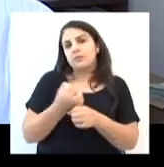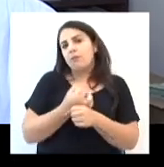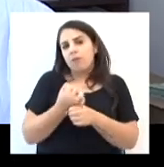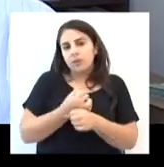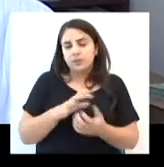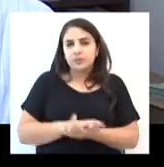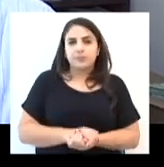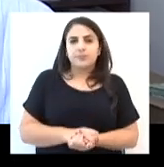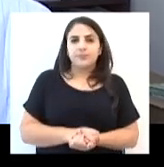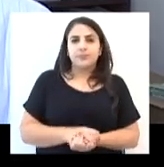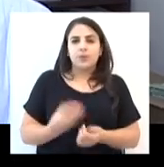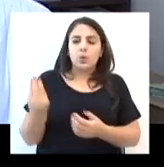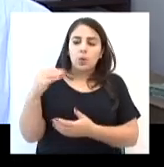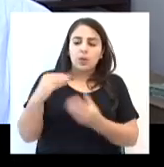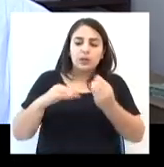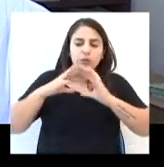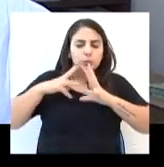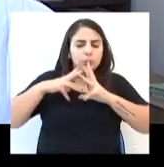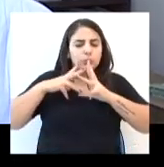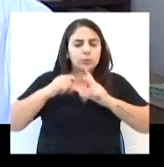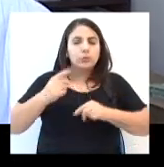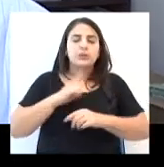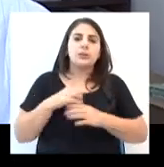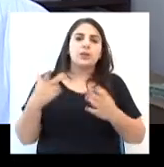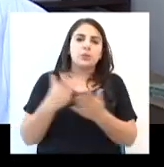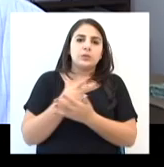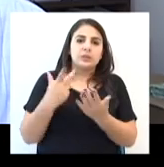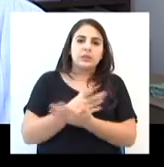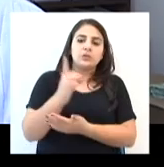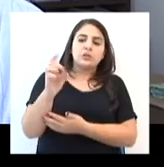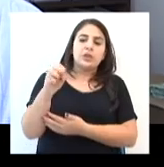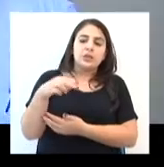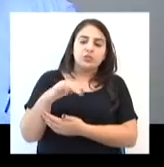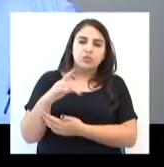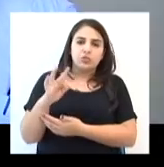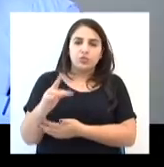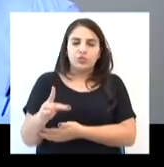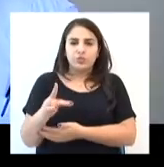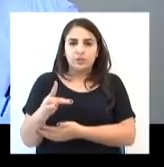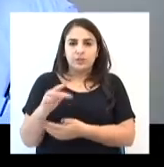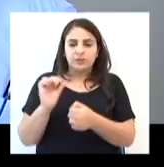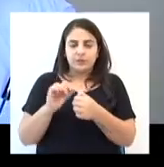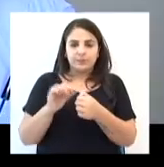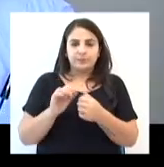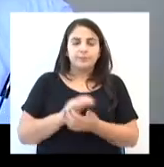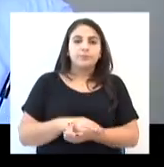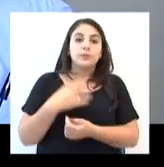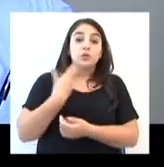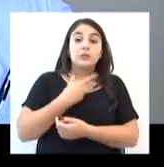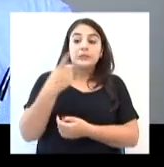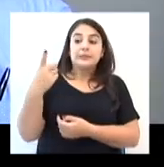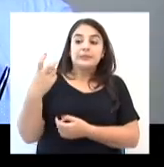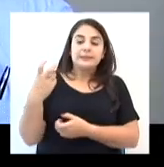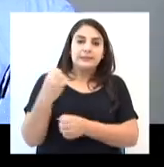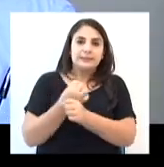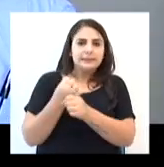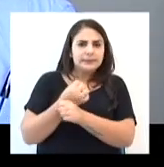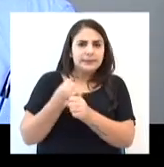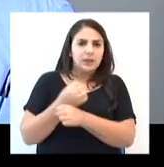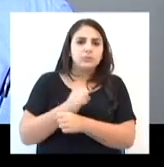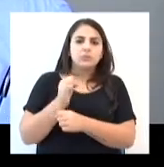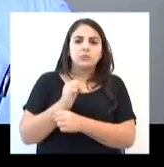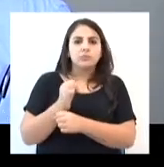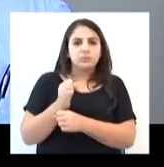aí para colocar todo mundo a par do que está acontecendo e o que o DENIT vem fazendo. Vimos aqui que nós temos há 15 anos atrasados